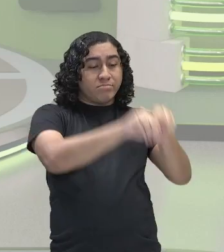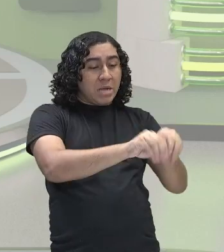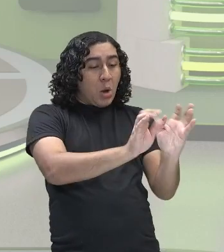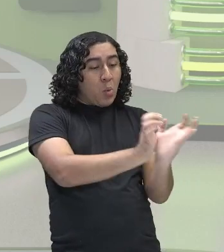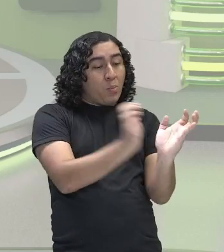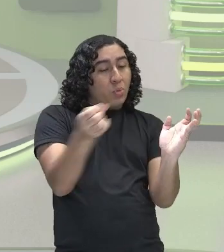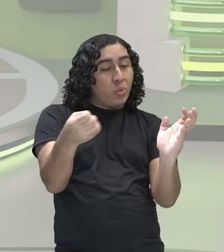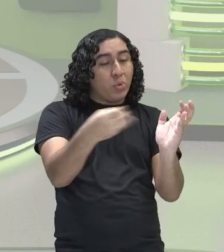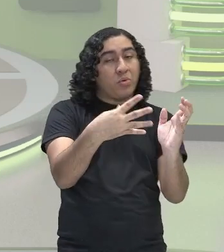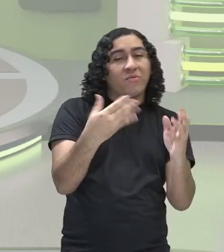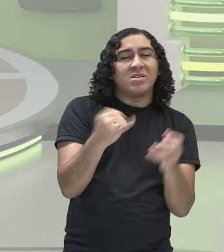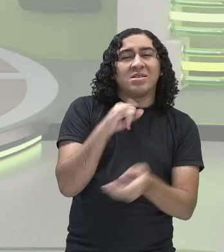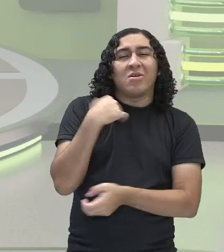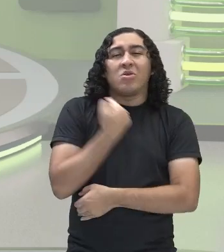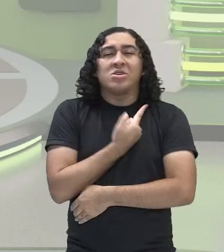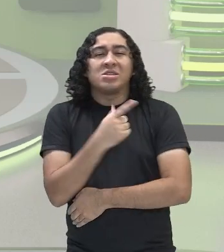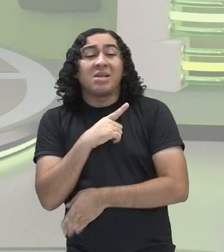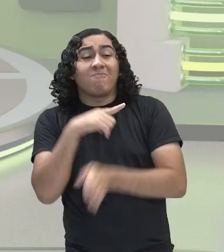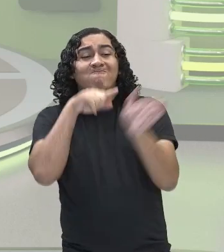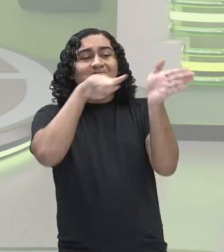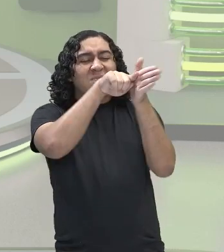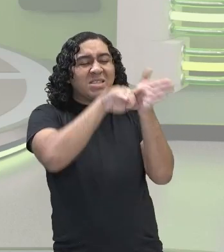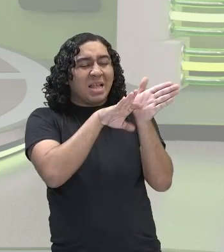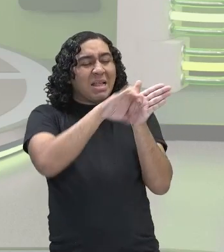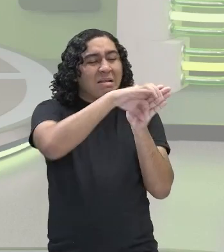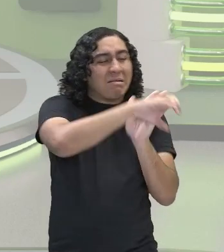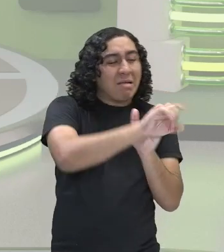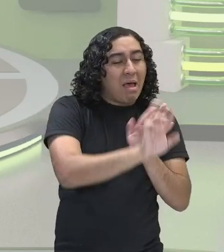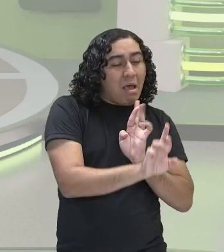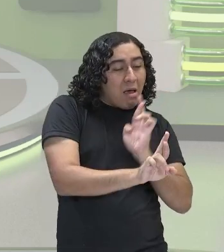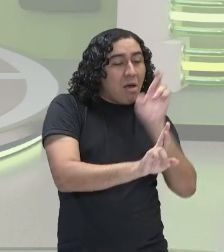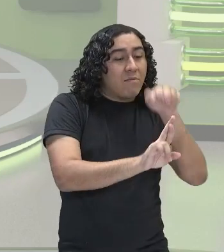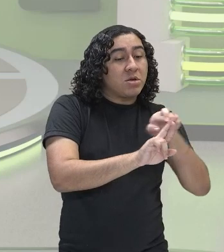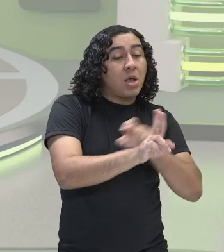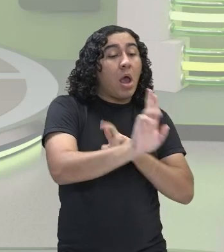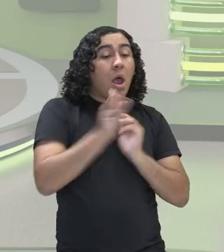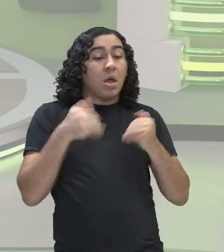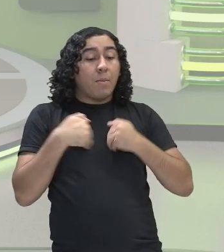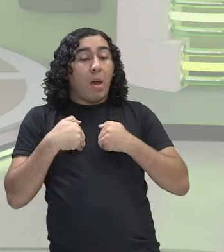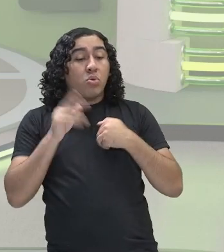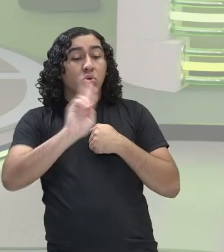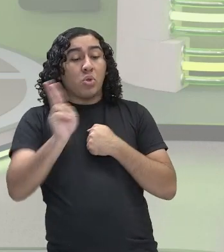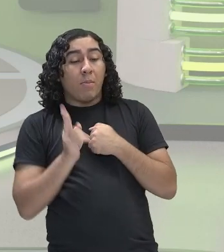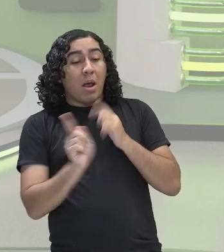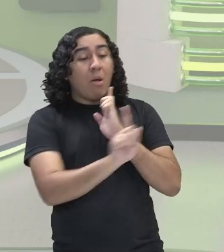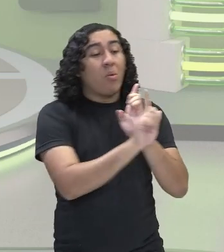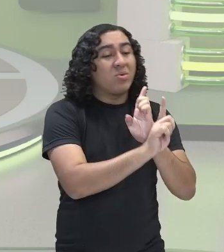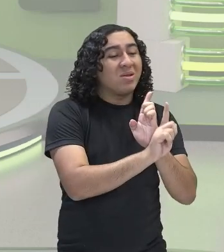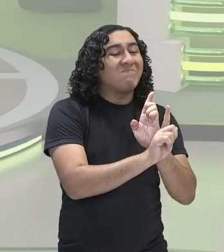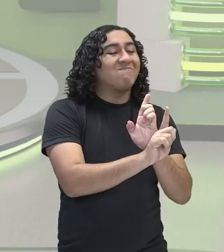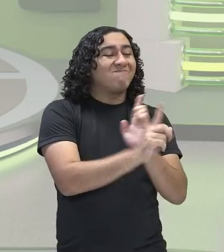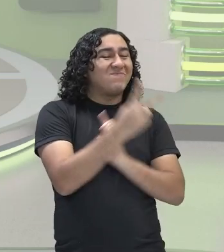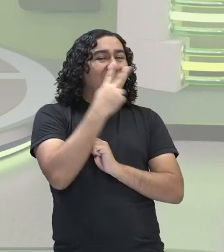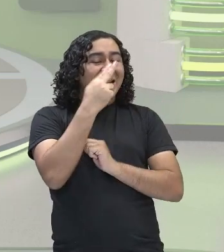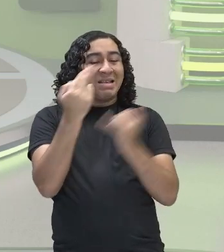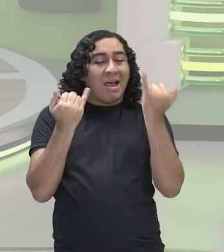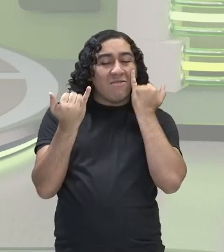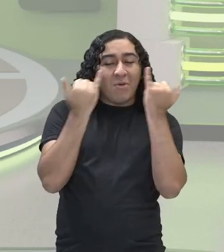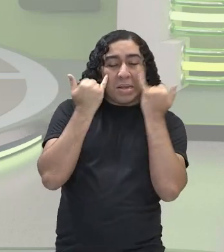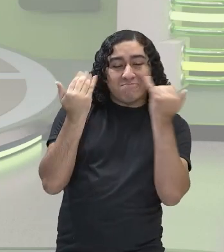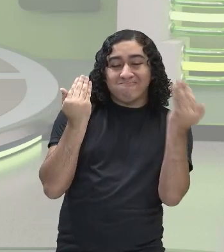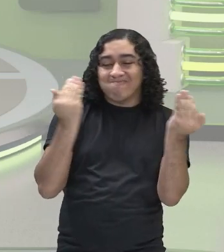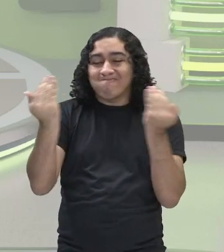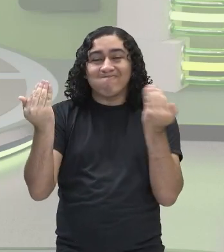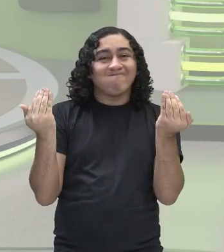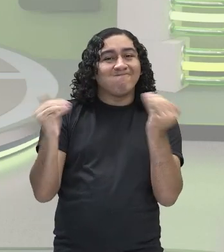gente faz uma consulta, faz uma pesquisa em relação a esses indivíduos, nós vamos encontrar certas divergências no que se diz respeito